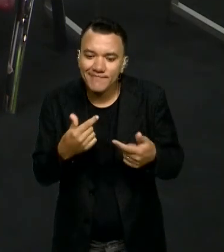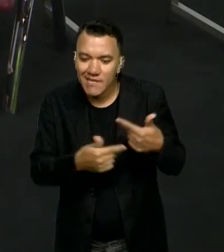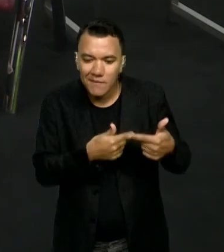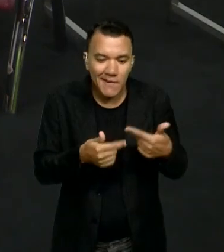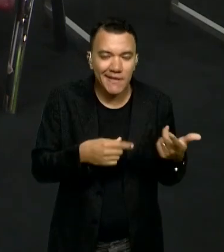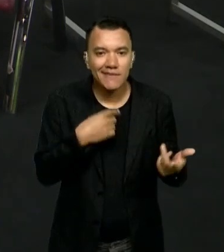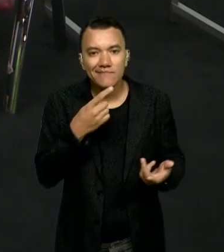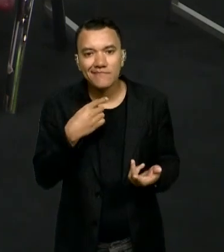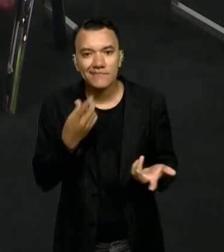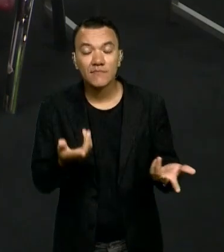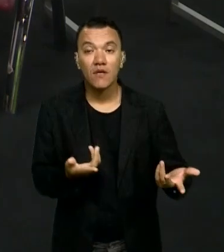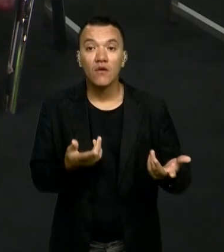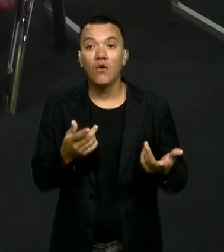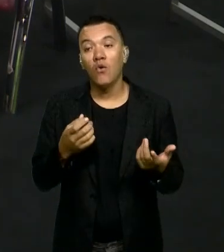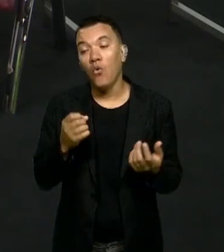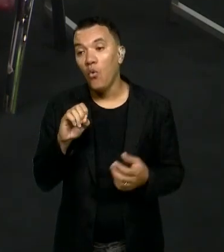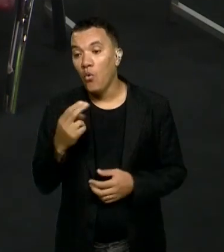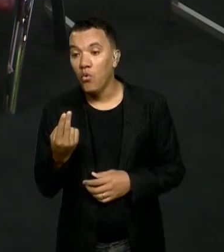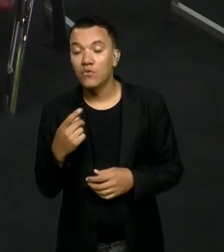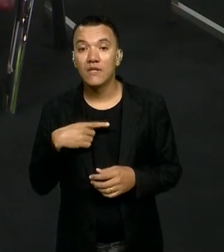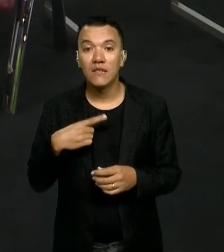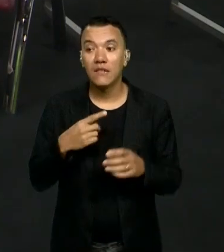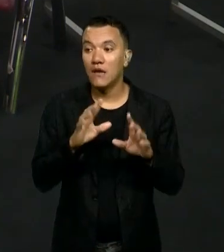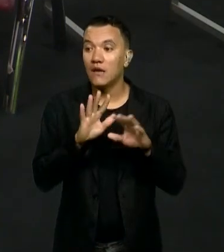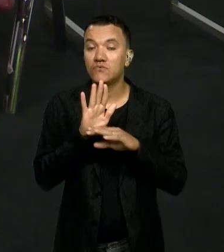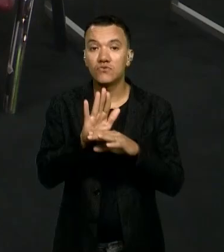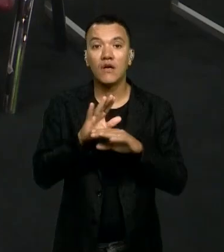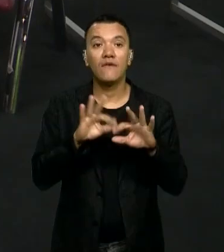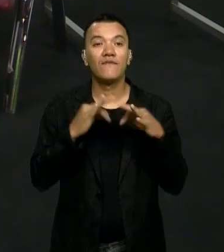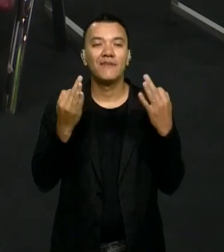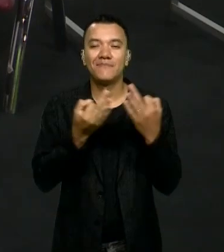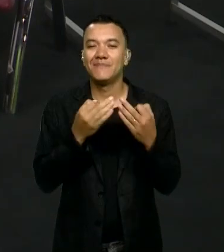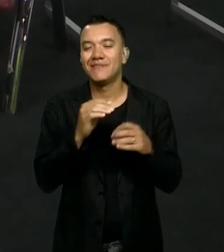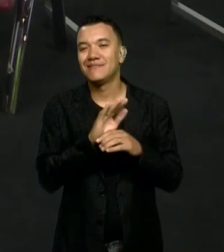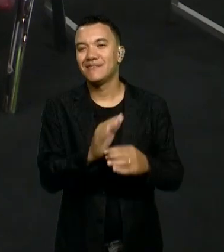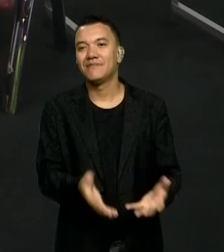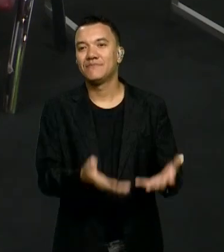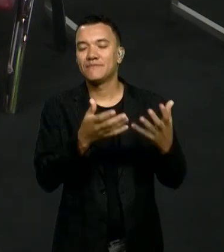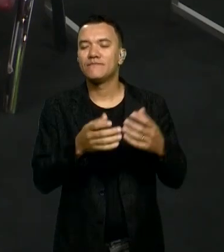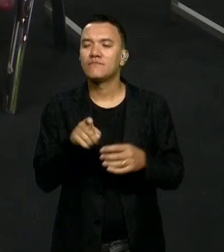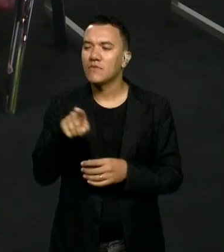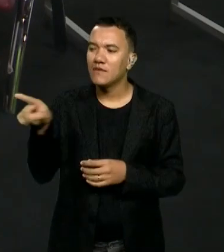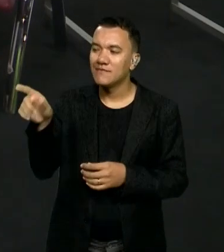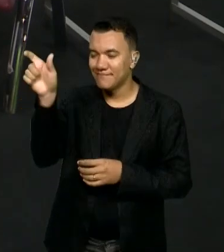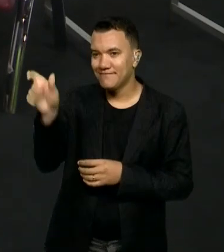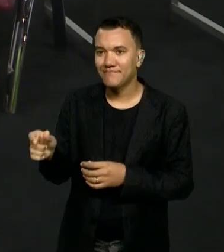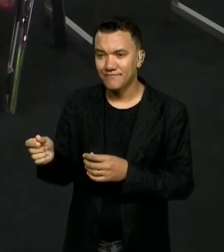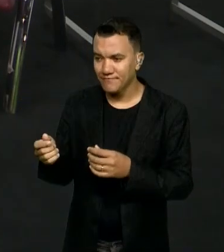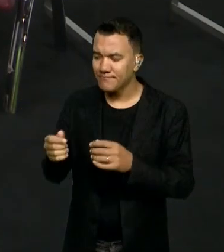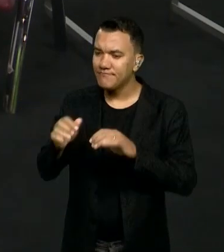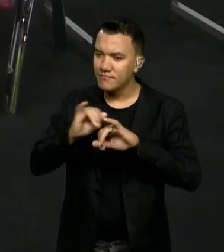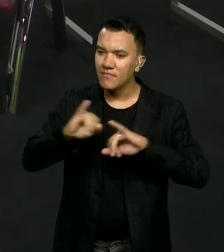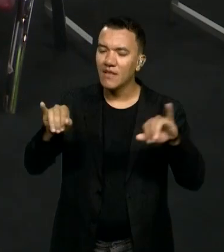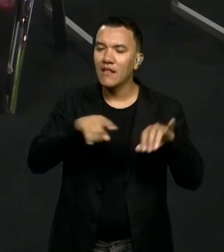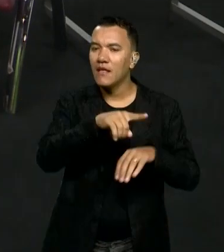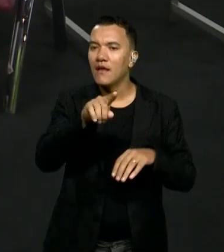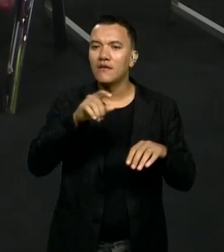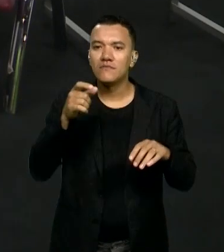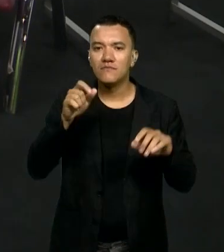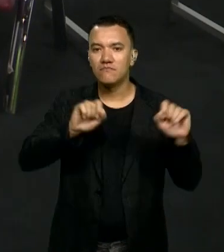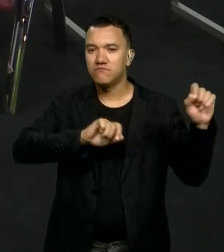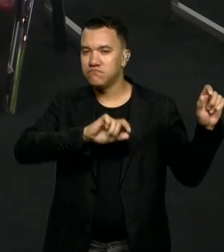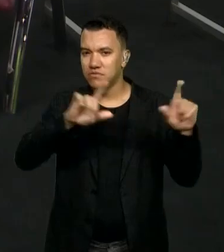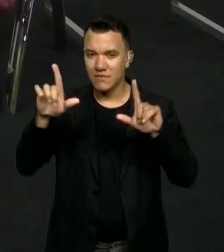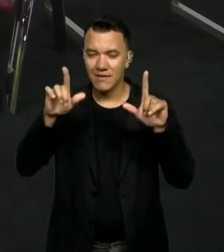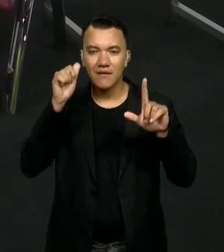manter ou então para tornar o dia da família mais feliz ainda. Eu queria que você deixasse, Josenir, uma mensagem para essas mulheres que acompanham o